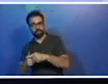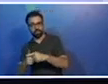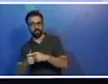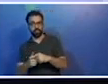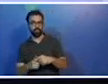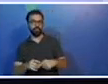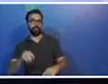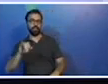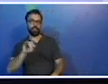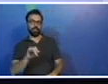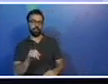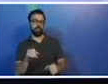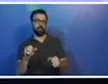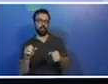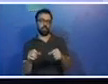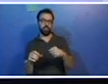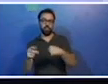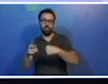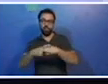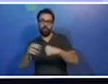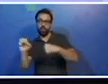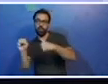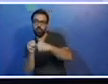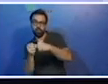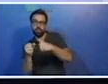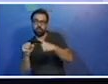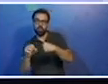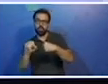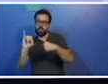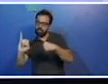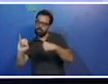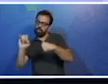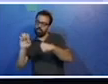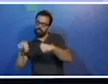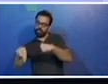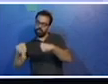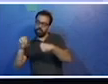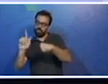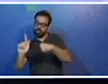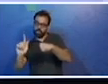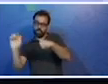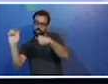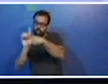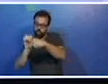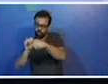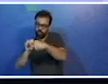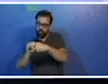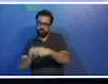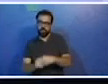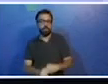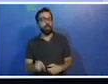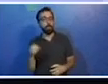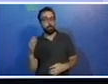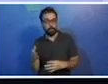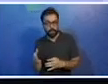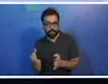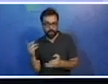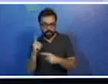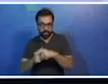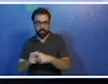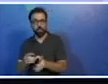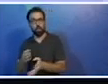sufixo ing, mais o complemento. O que é complemento? Tudo que vem após o verbo nós chamamos de complemento em